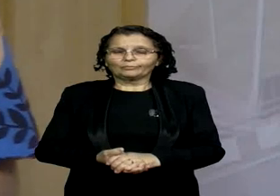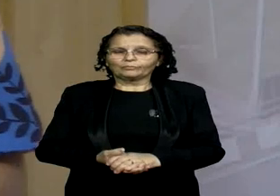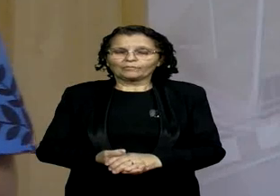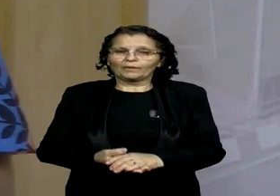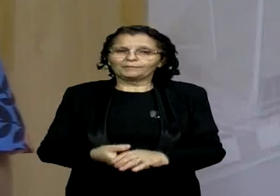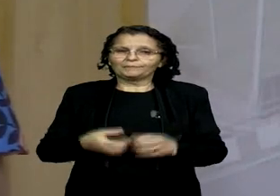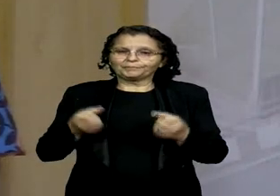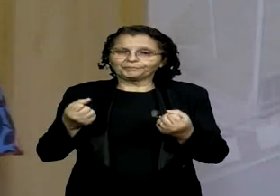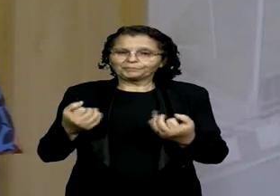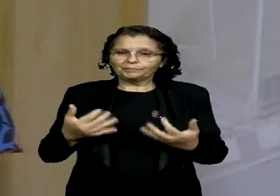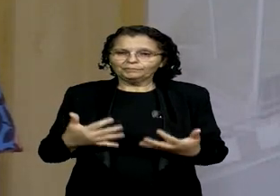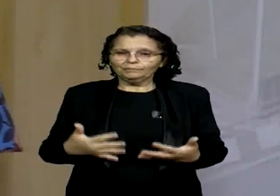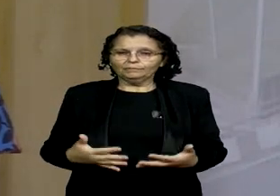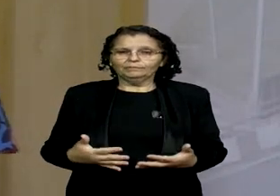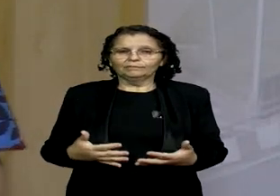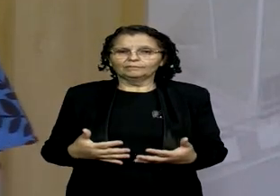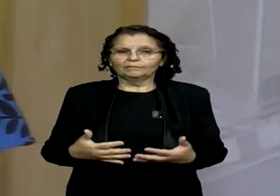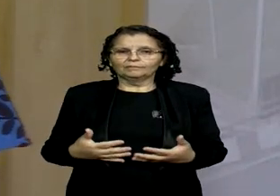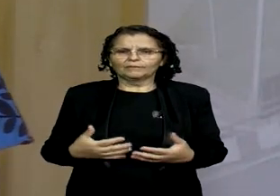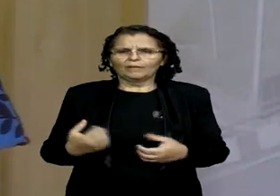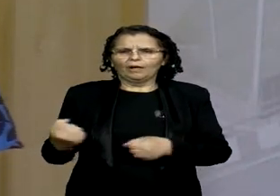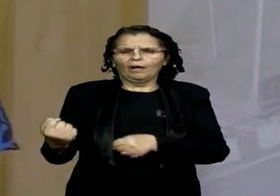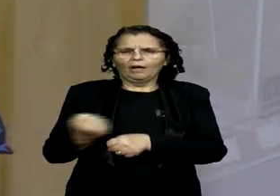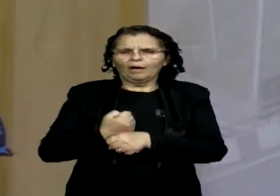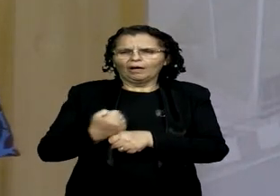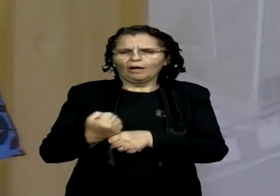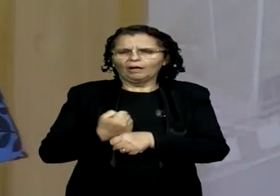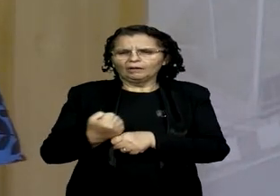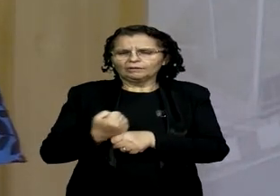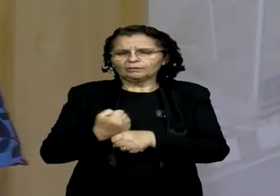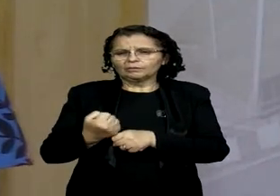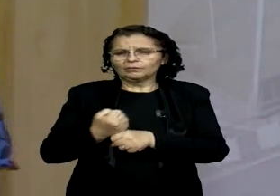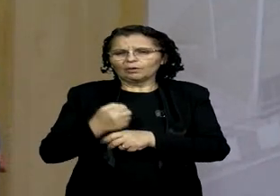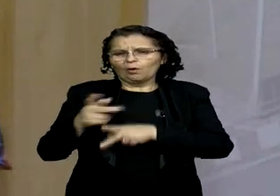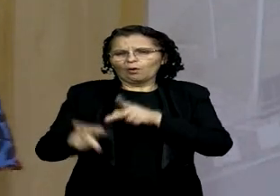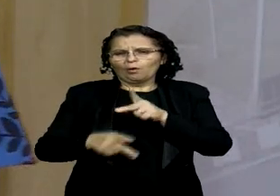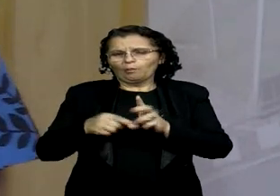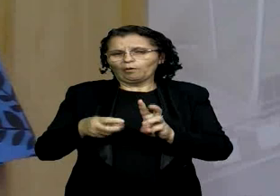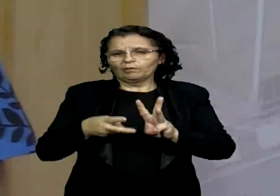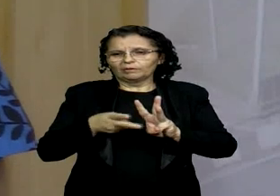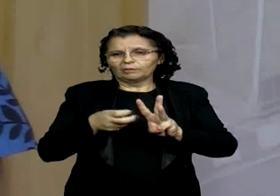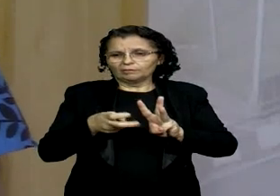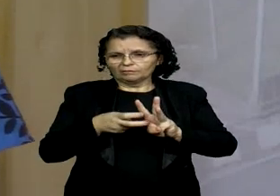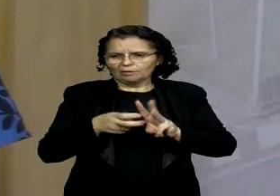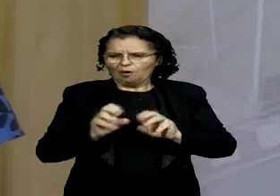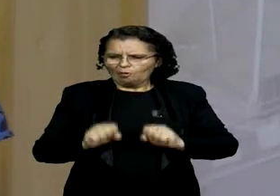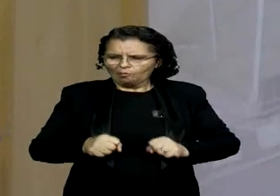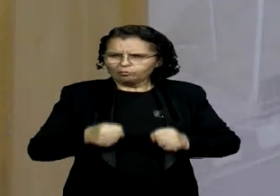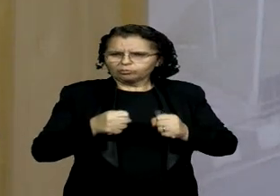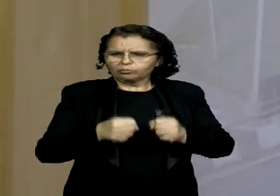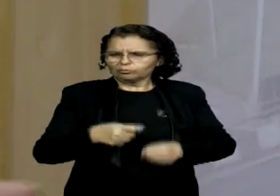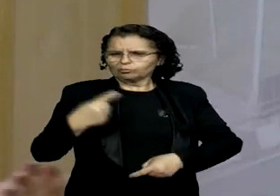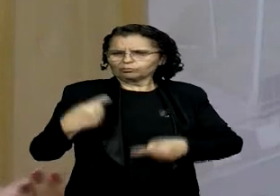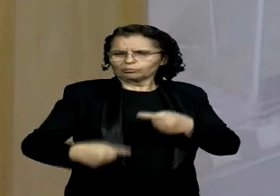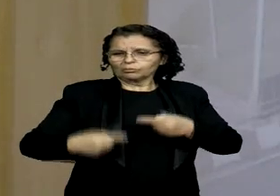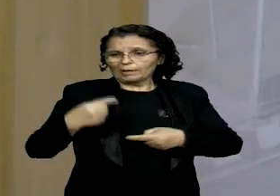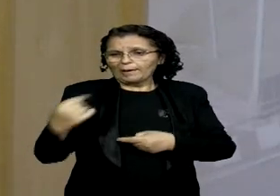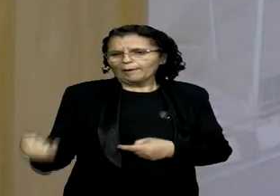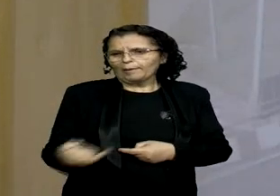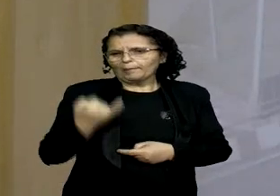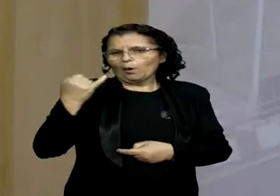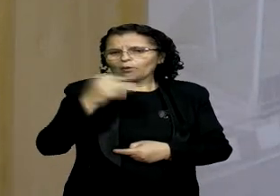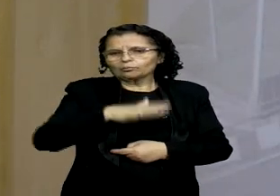que, durante muitos e muitos anos, os povos indígenas foram linha de frente também numa discussão muito importante